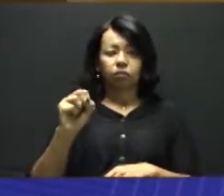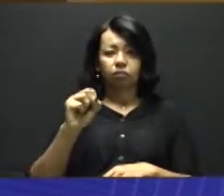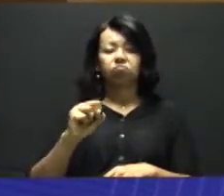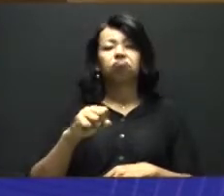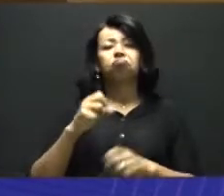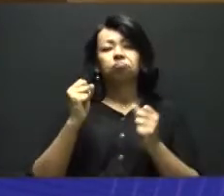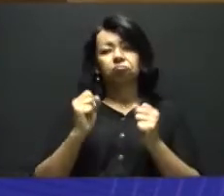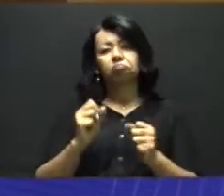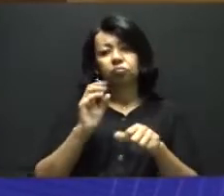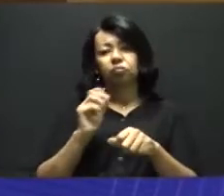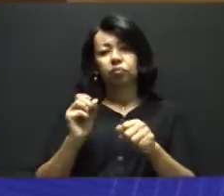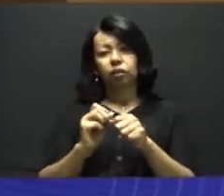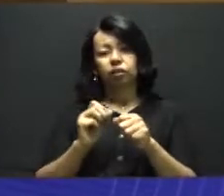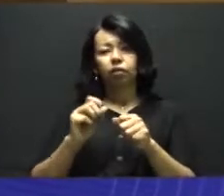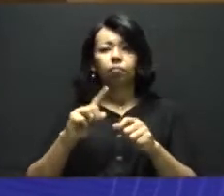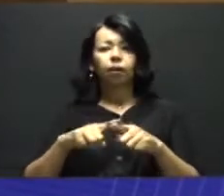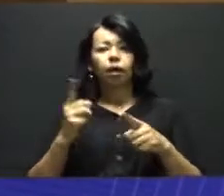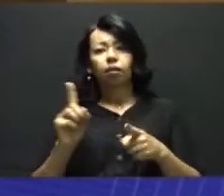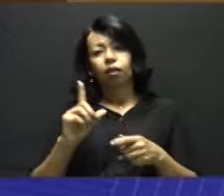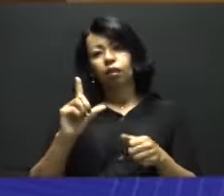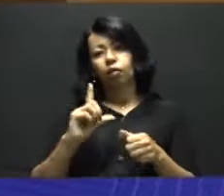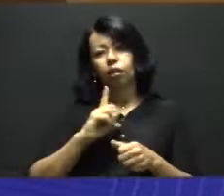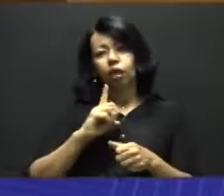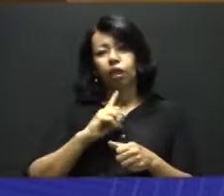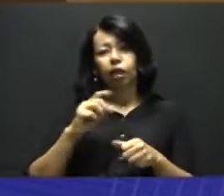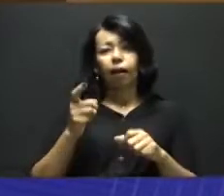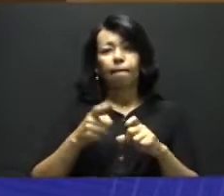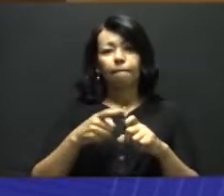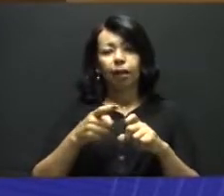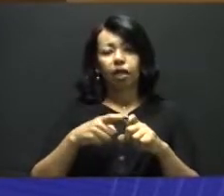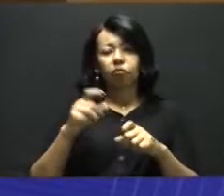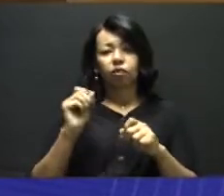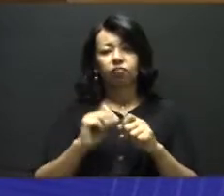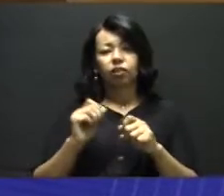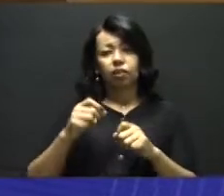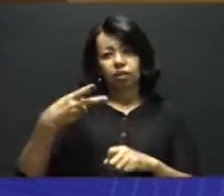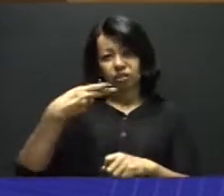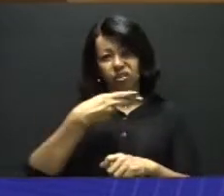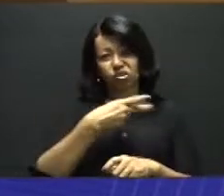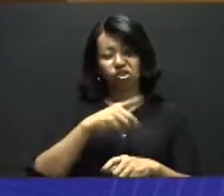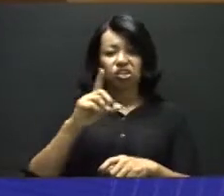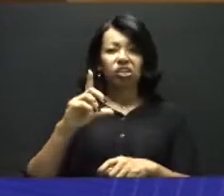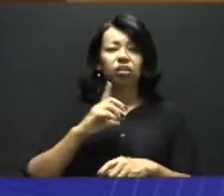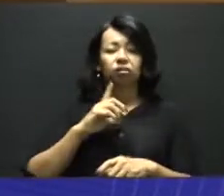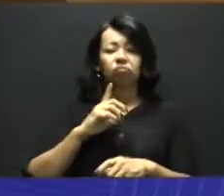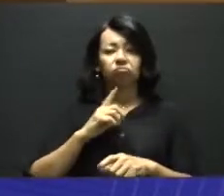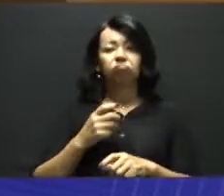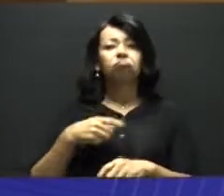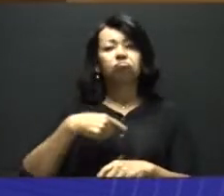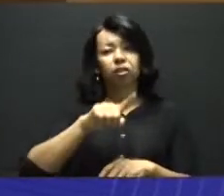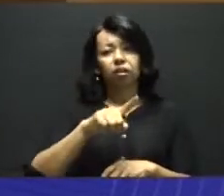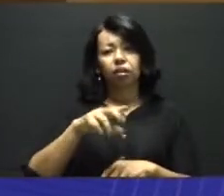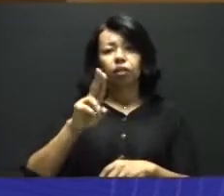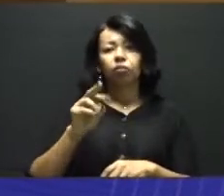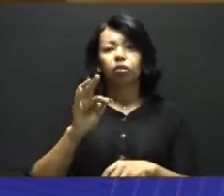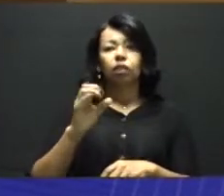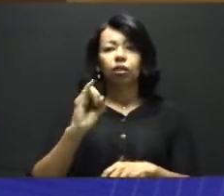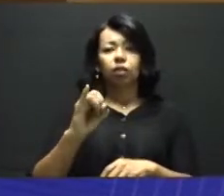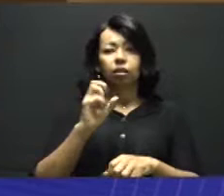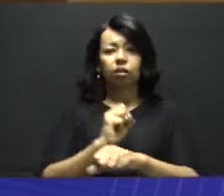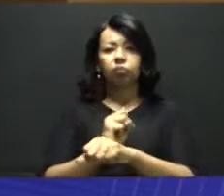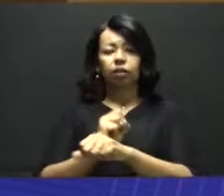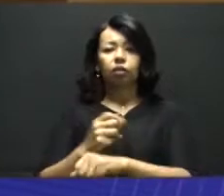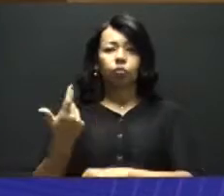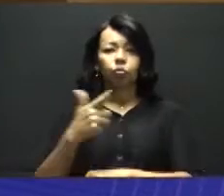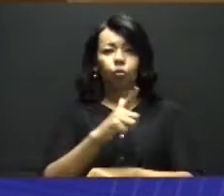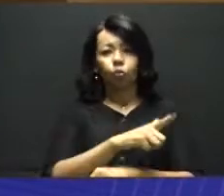parto mas que não teria médico para realizar a cirurgia da filha e que ela fiquei ficaria na uti à espera de um outro